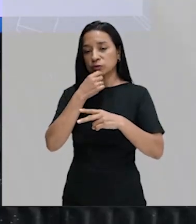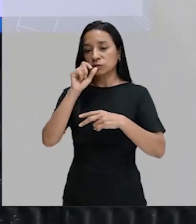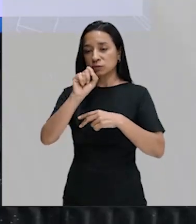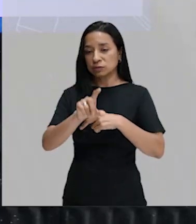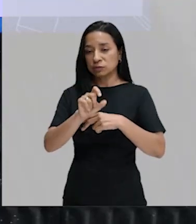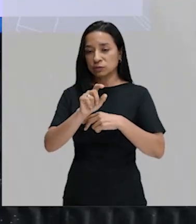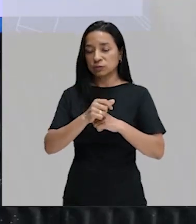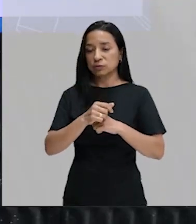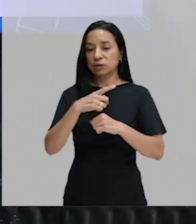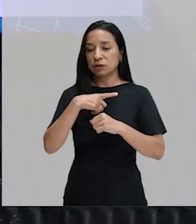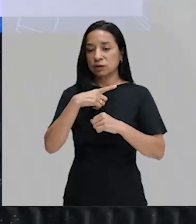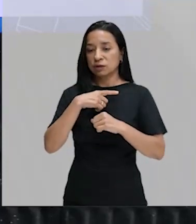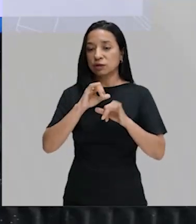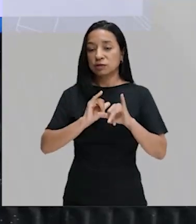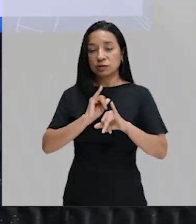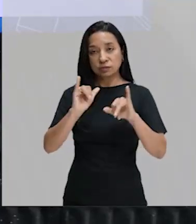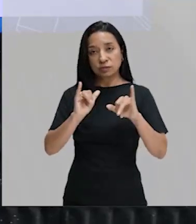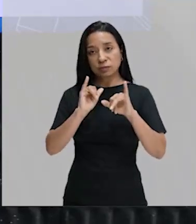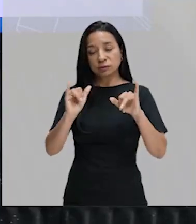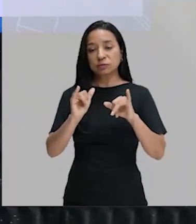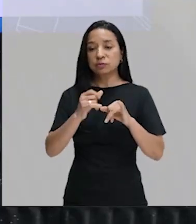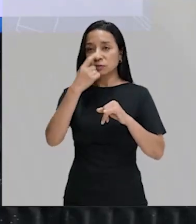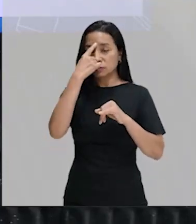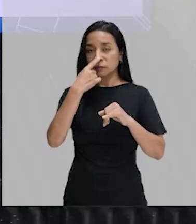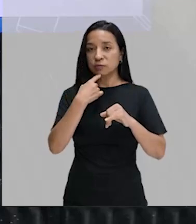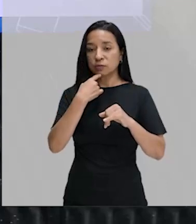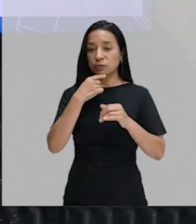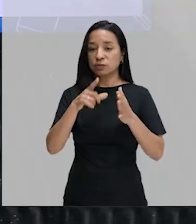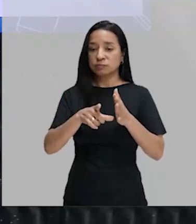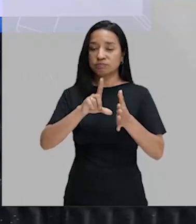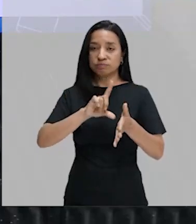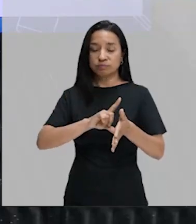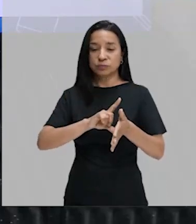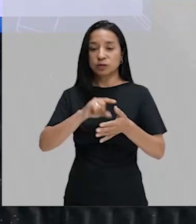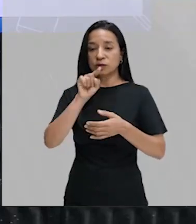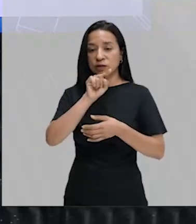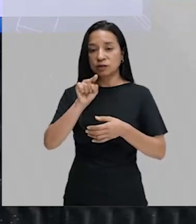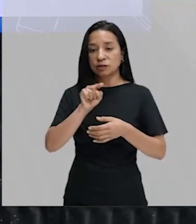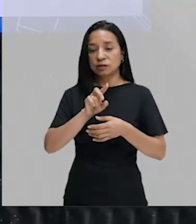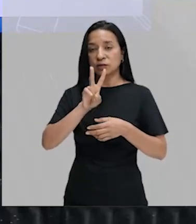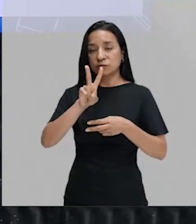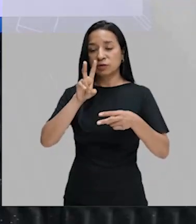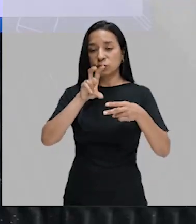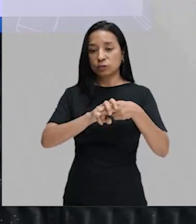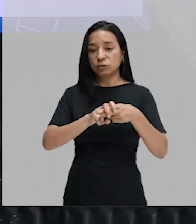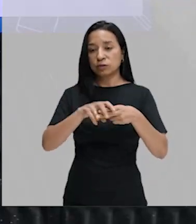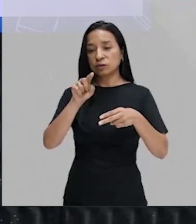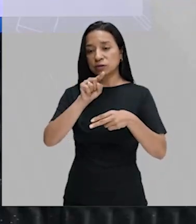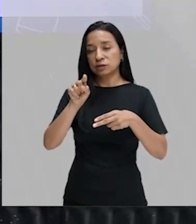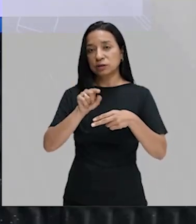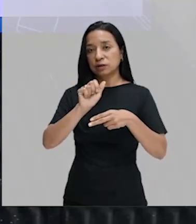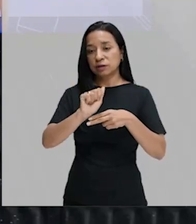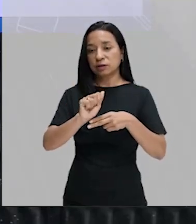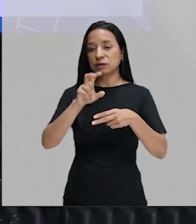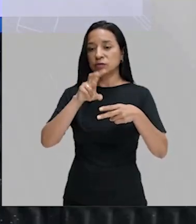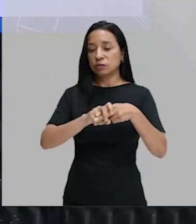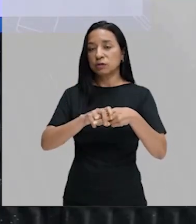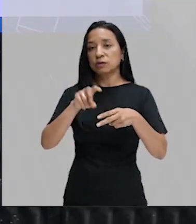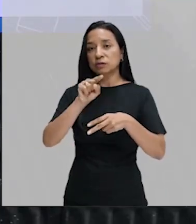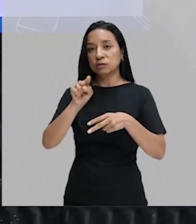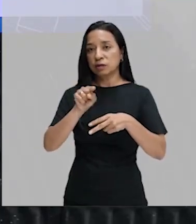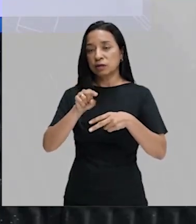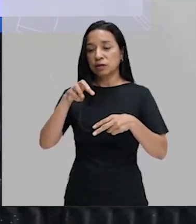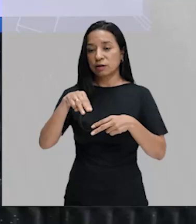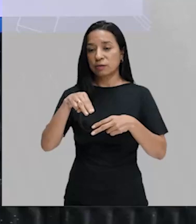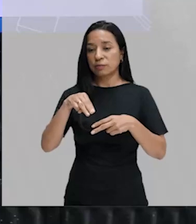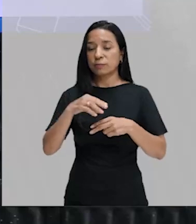Então, eu já tenho aquela informação que eu obtive da figura anterior, que ZV é dominante sobre ZA, que é dominante sobre ZM,